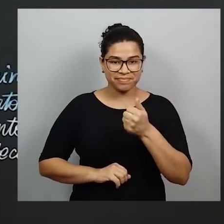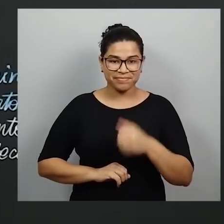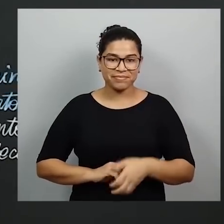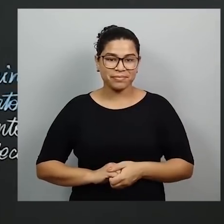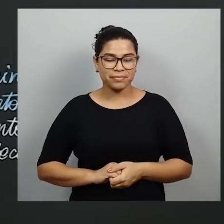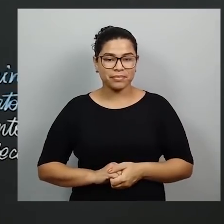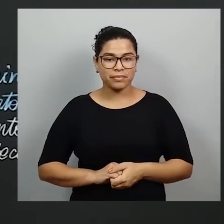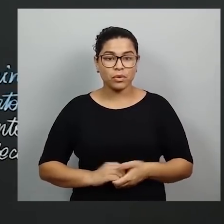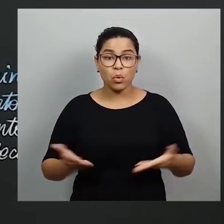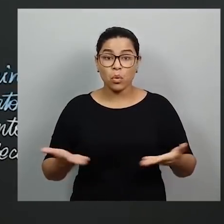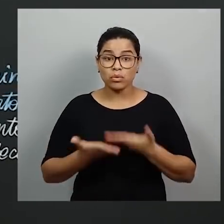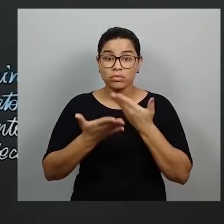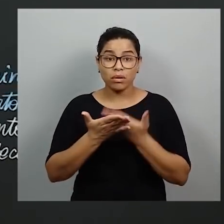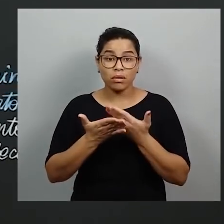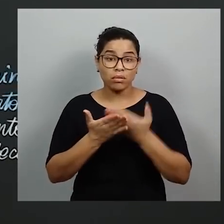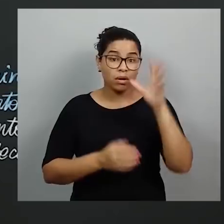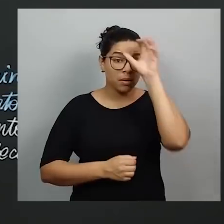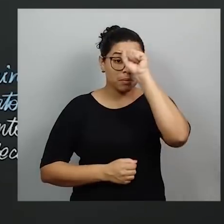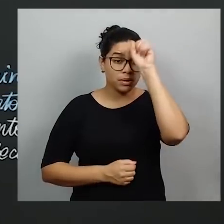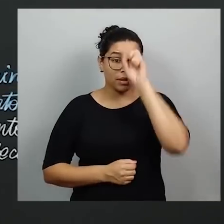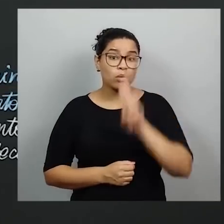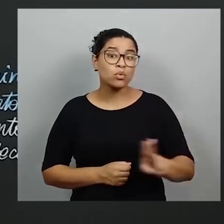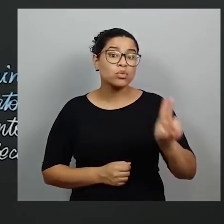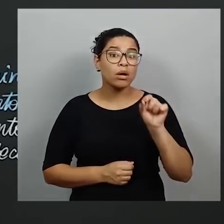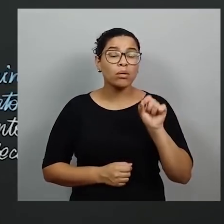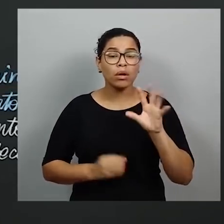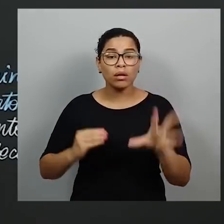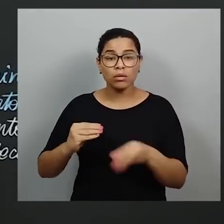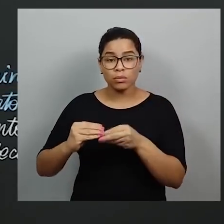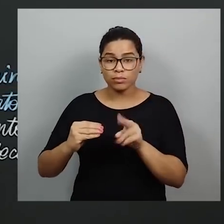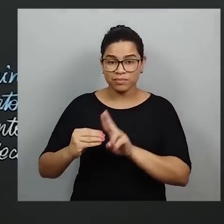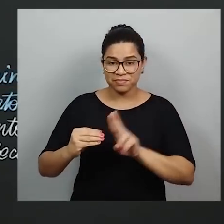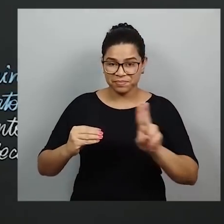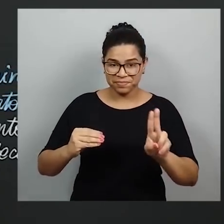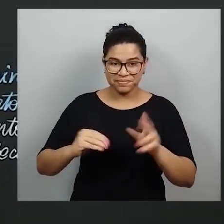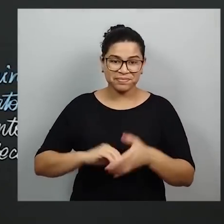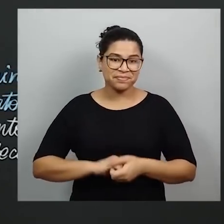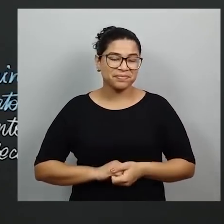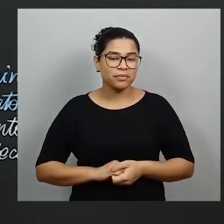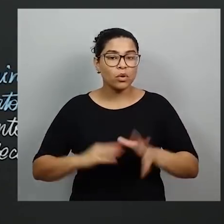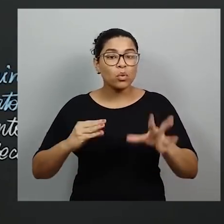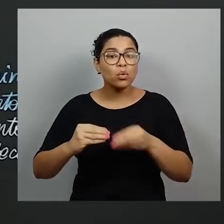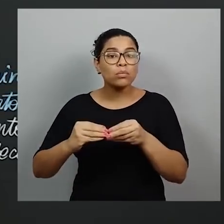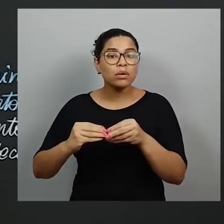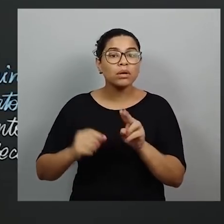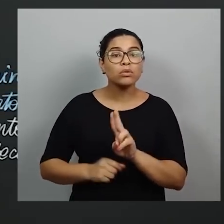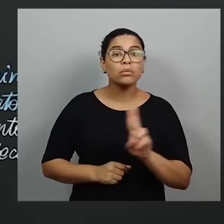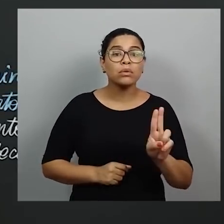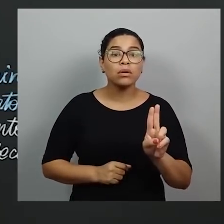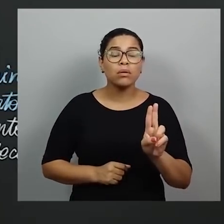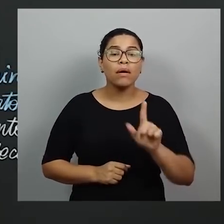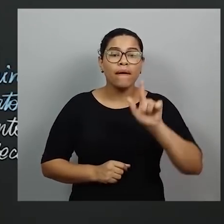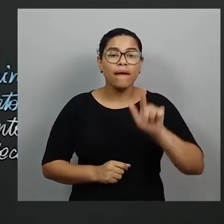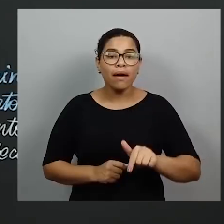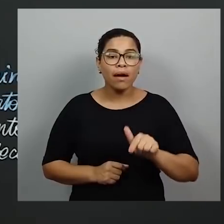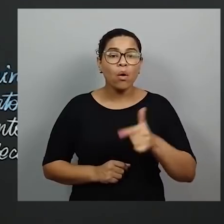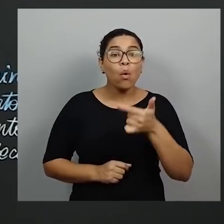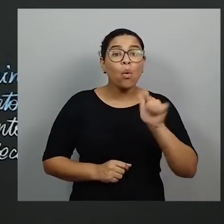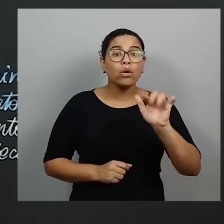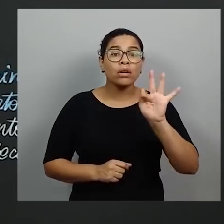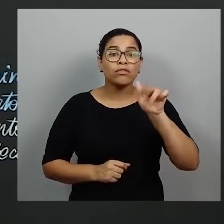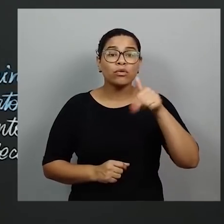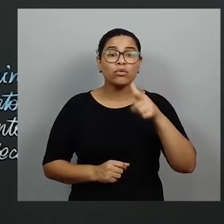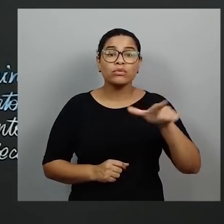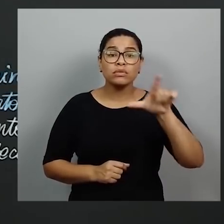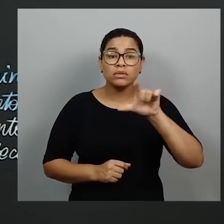Olá, tudo bem? Na aula de hoje a gente vai aprender a usar o complemento nominal. O complemento nominal é mais um termo, é mais uma